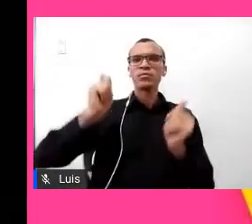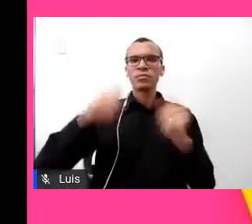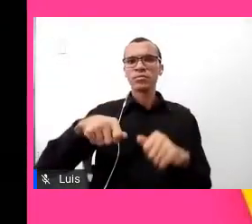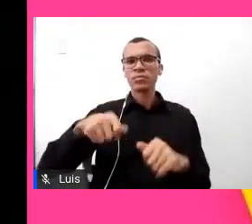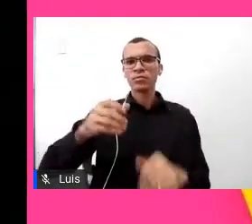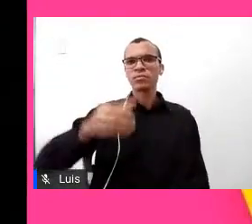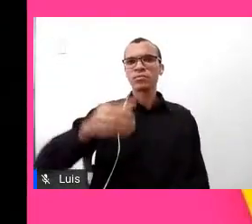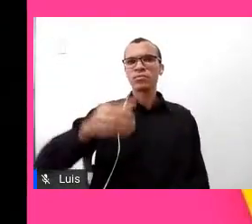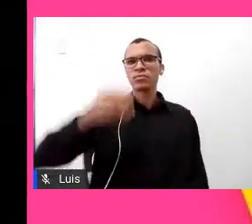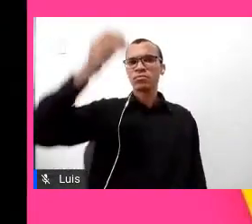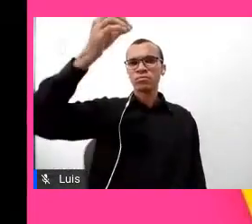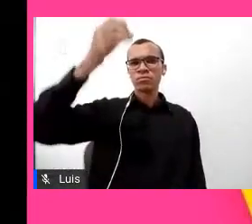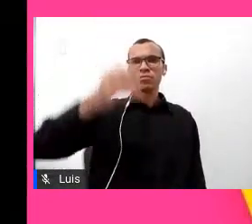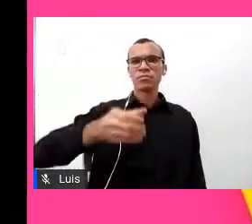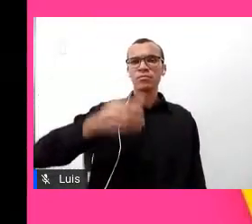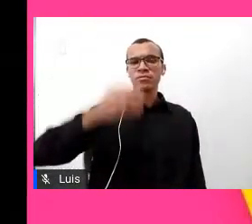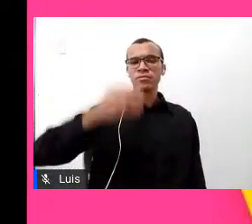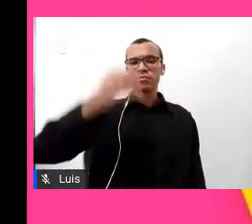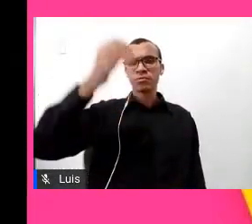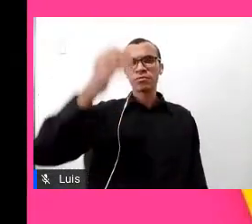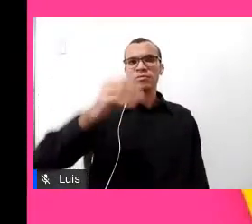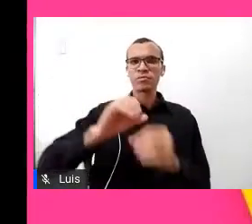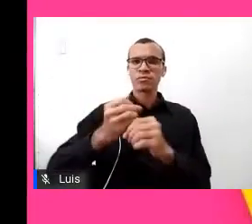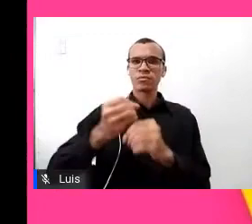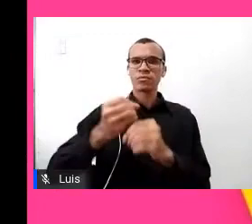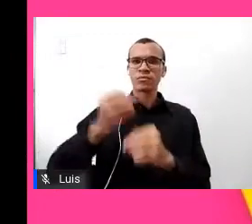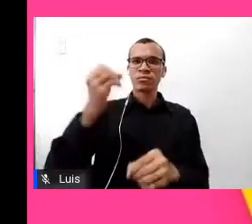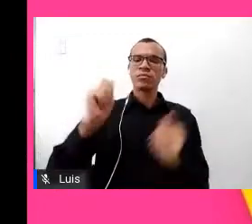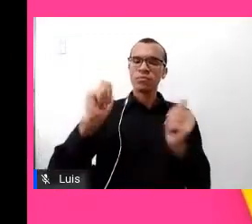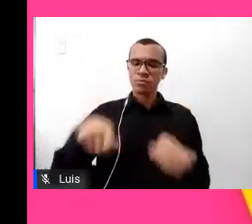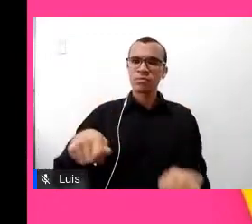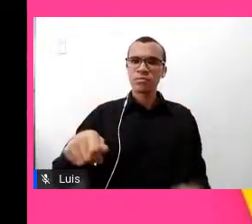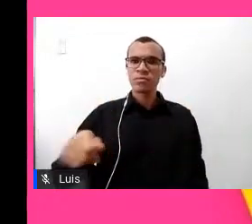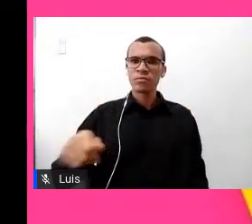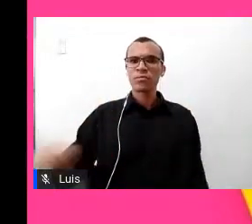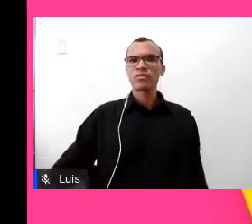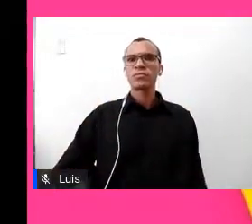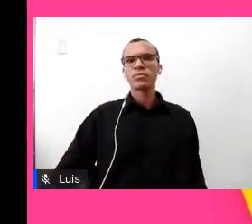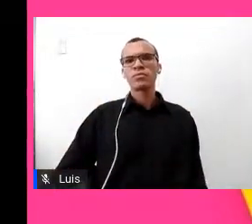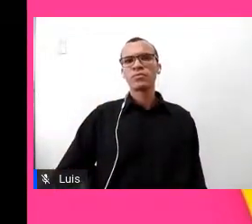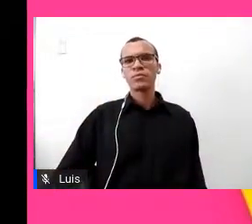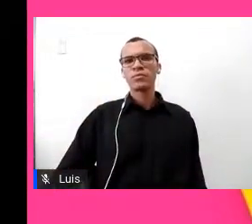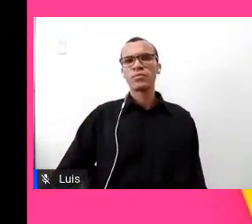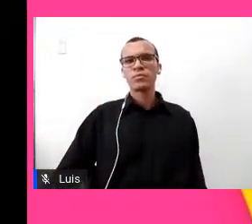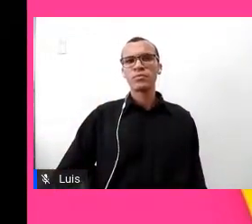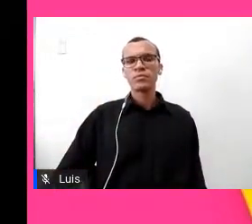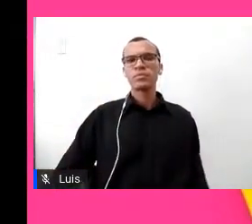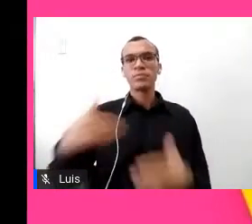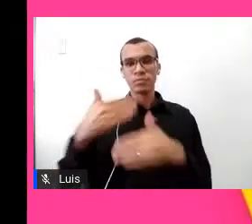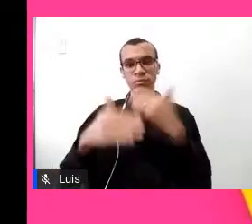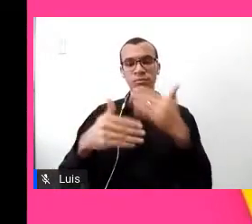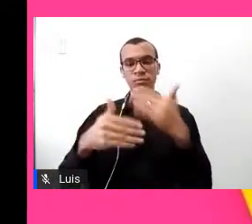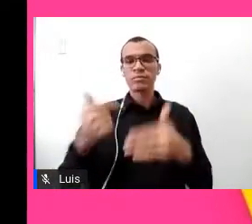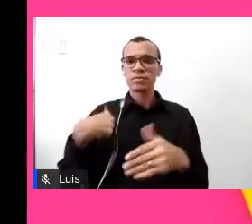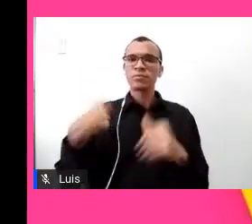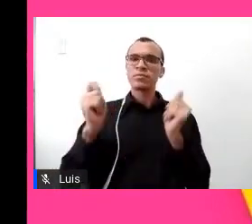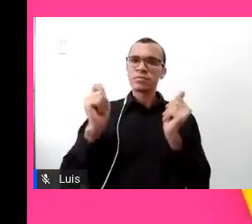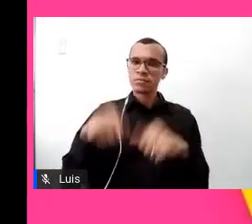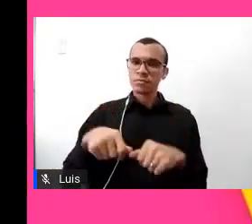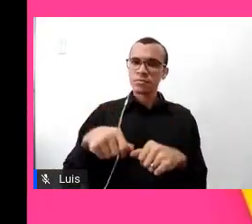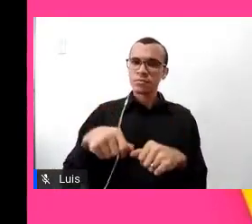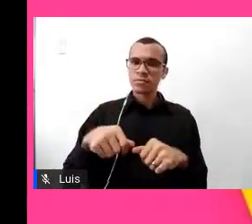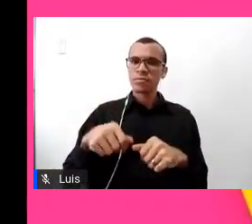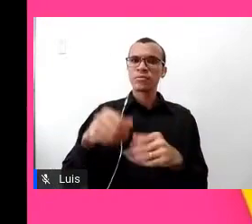altura do cano, a posição que a câmera vai ficar. E aí eu posso subir a câmera para a